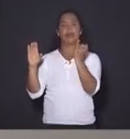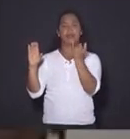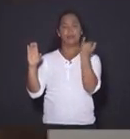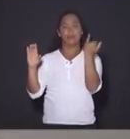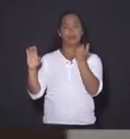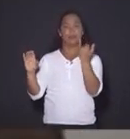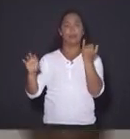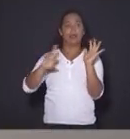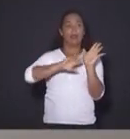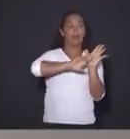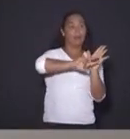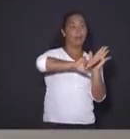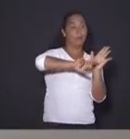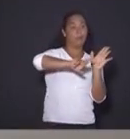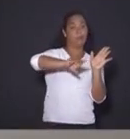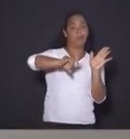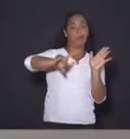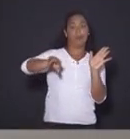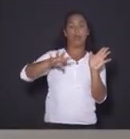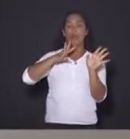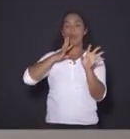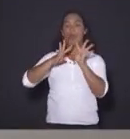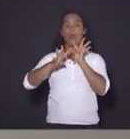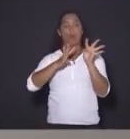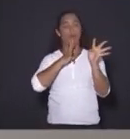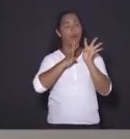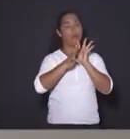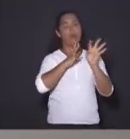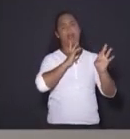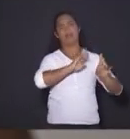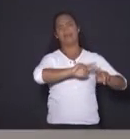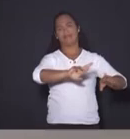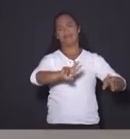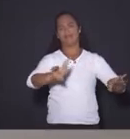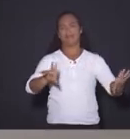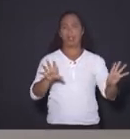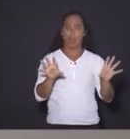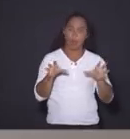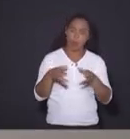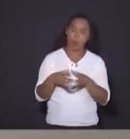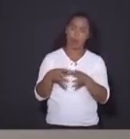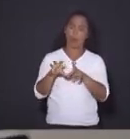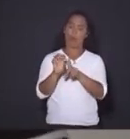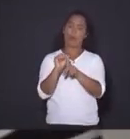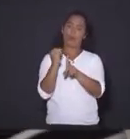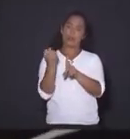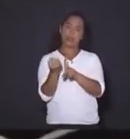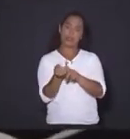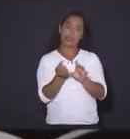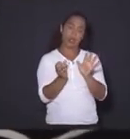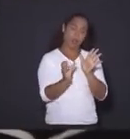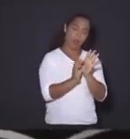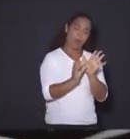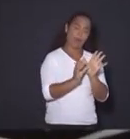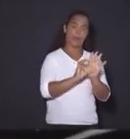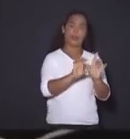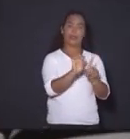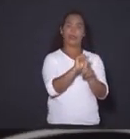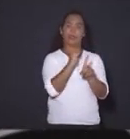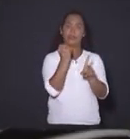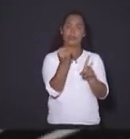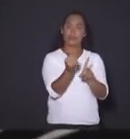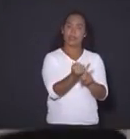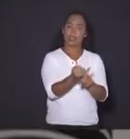existe uma profusão de outros conhecimentos produzidos por grupos sociais coletivos sociais positivo